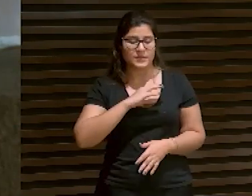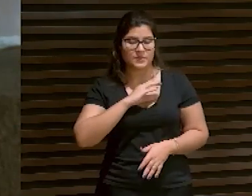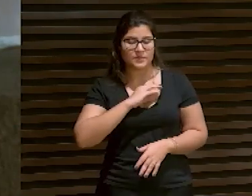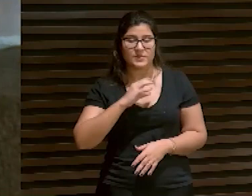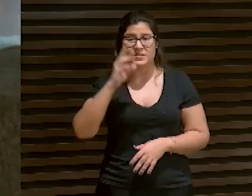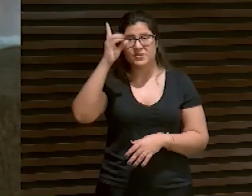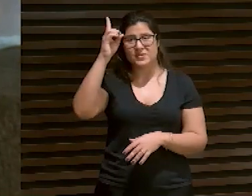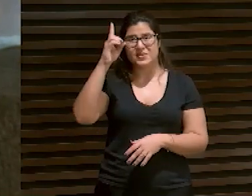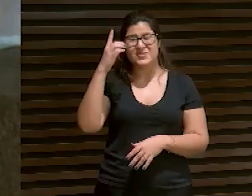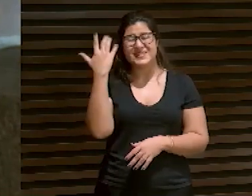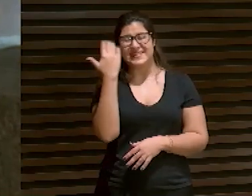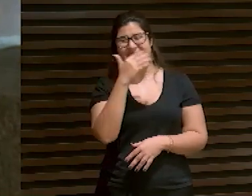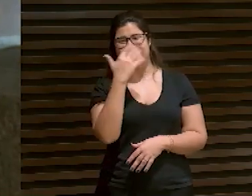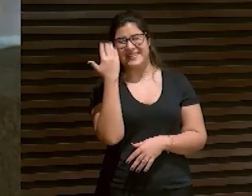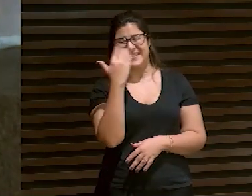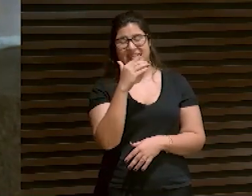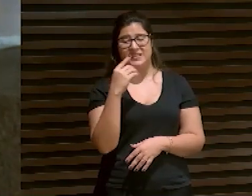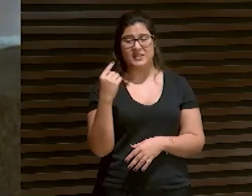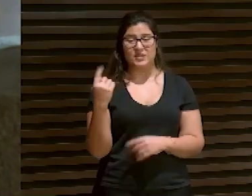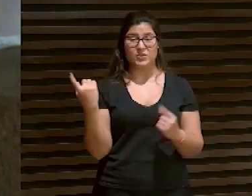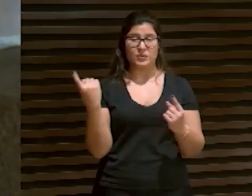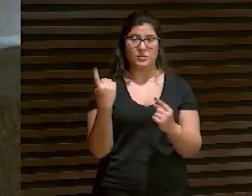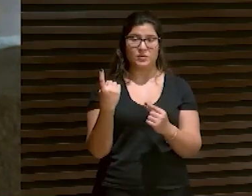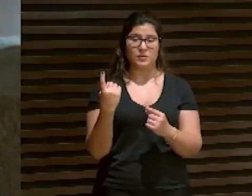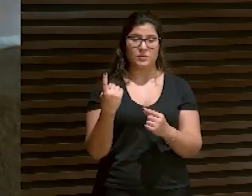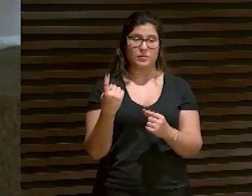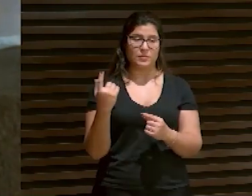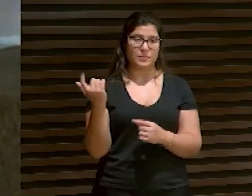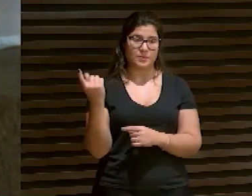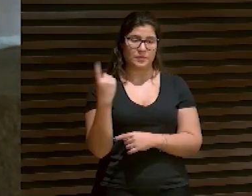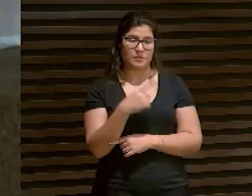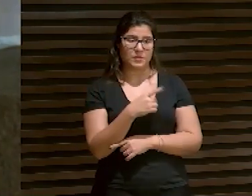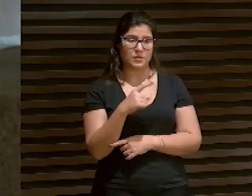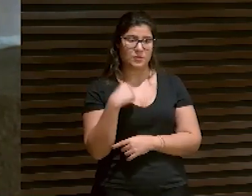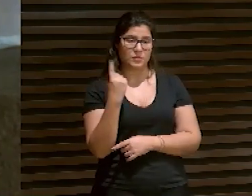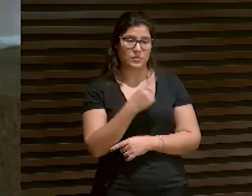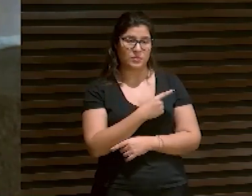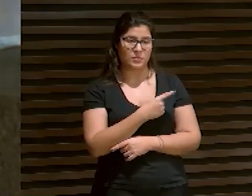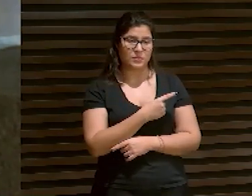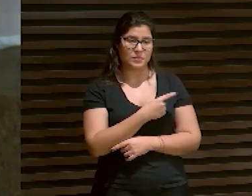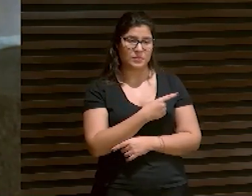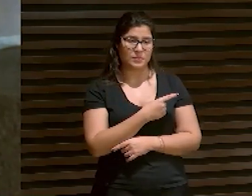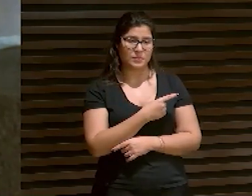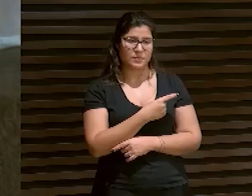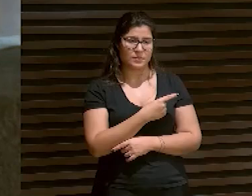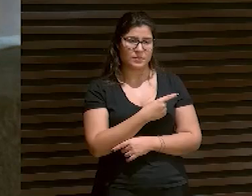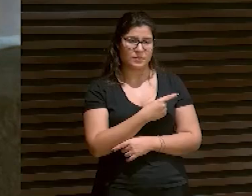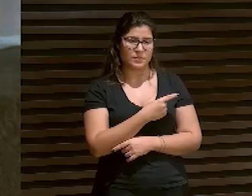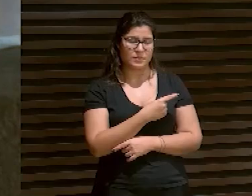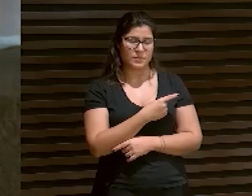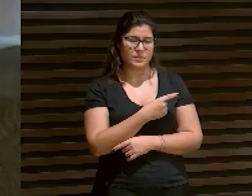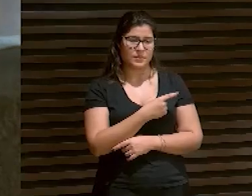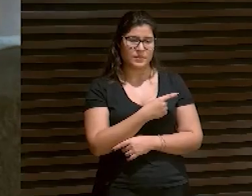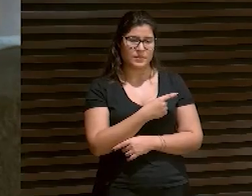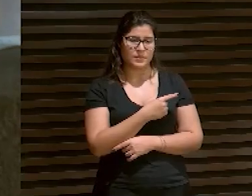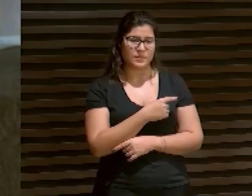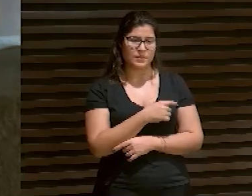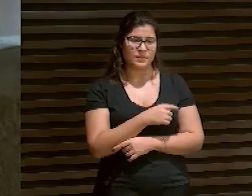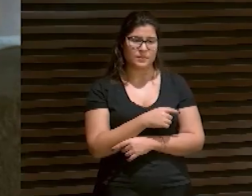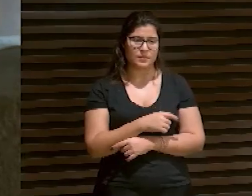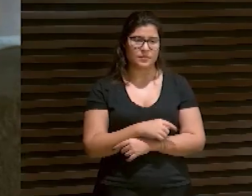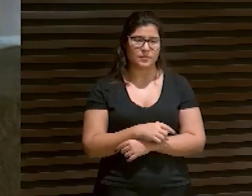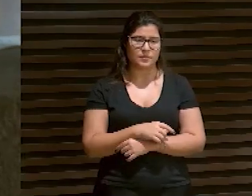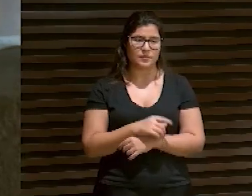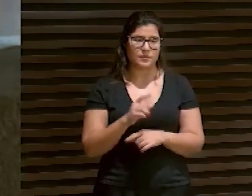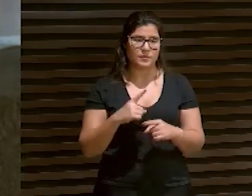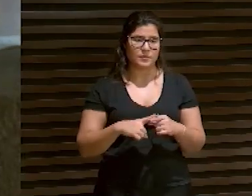nossa. Porque muitas vezes, nós não controlamos nossos sentimentos. A gente não fala assim, eu vou ter compaixão daquela pessoa. Tem vezes que nós temos